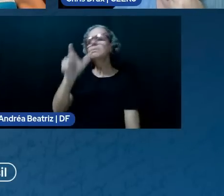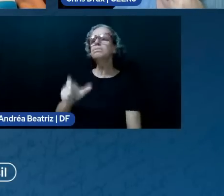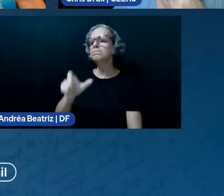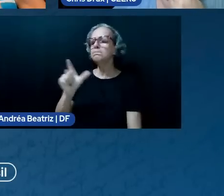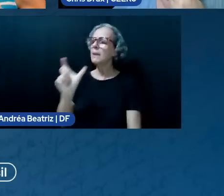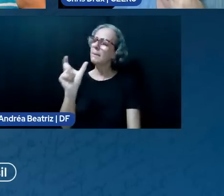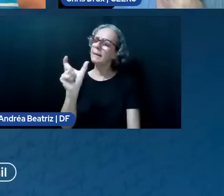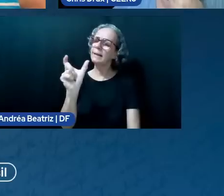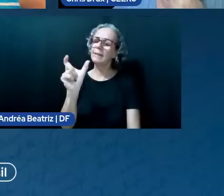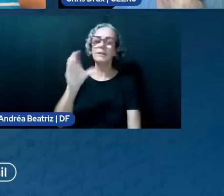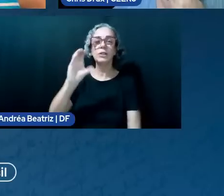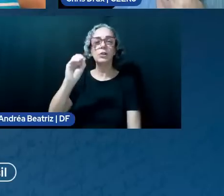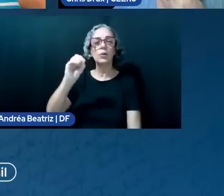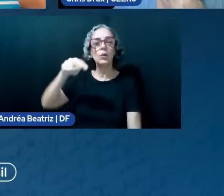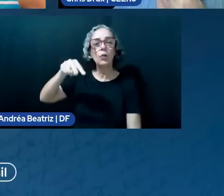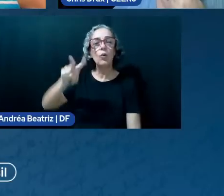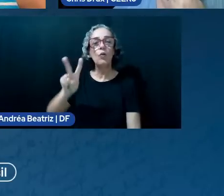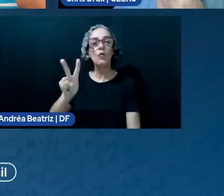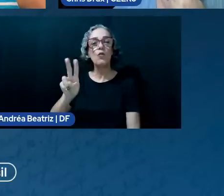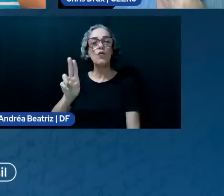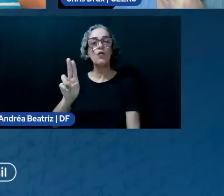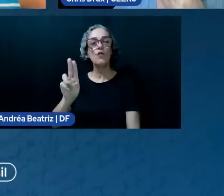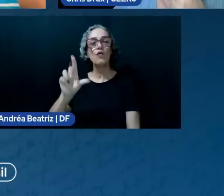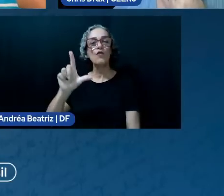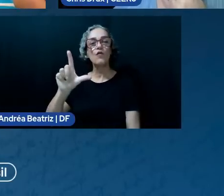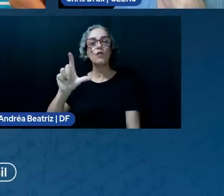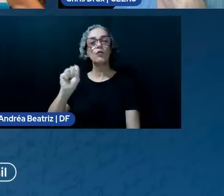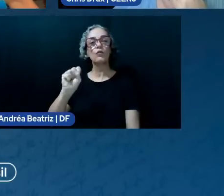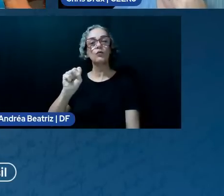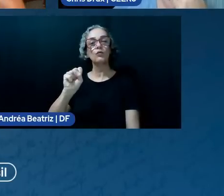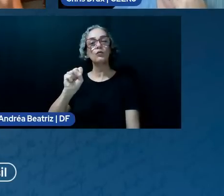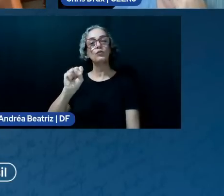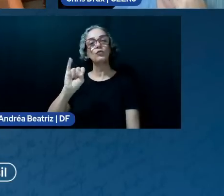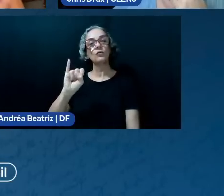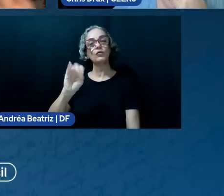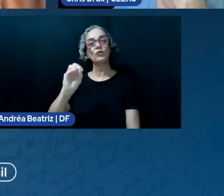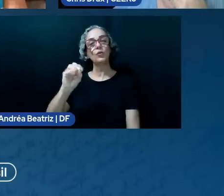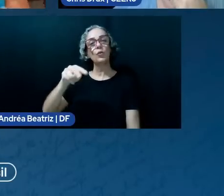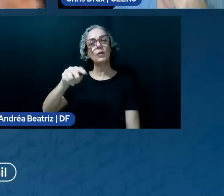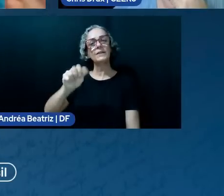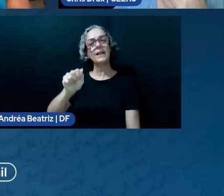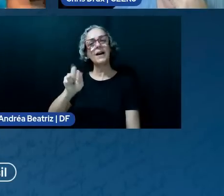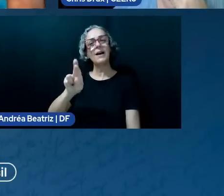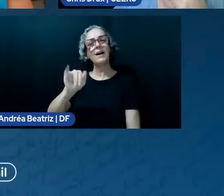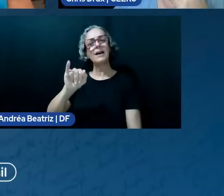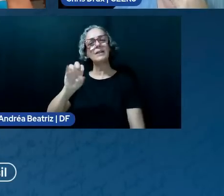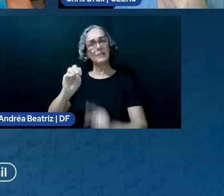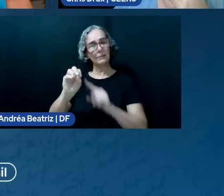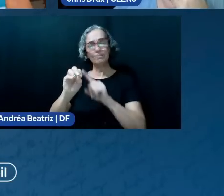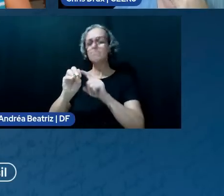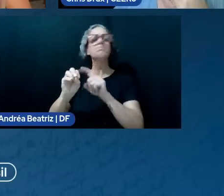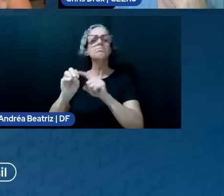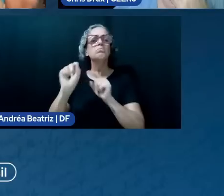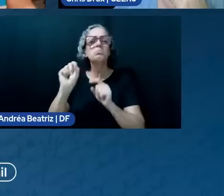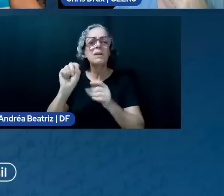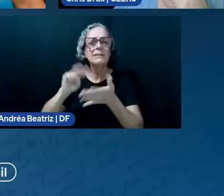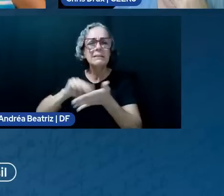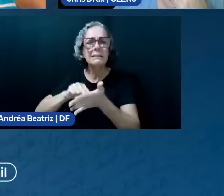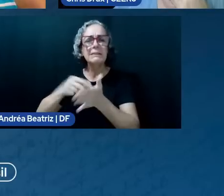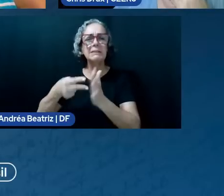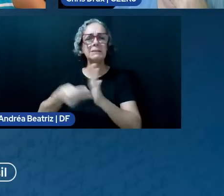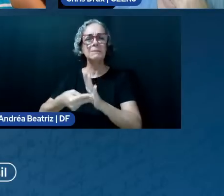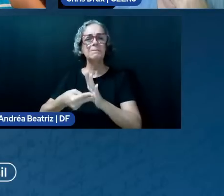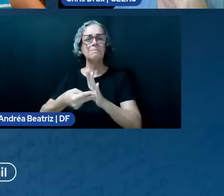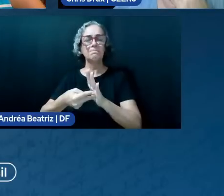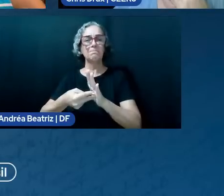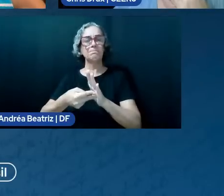muito importante que alinhemos o nosso entendimento sobre o que significa convulsionários. Eu confesso que a